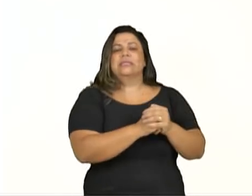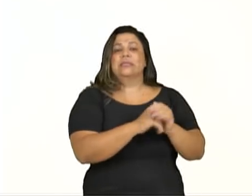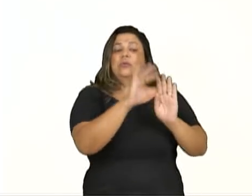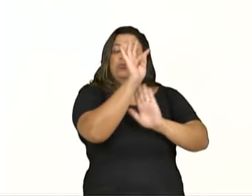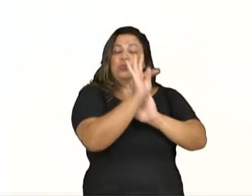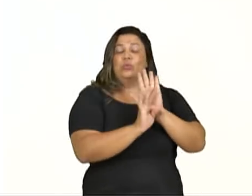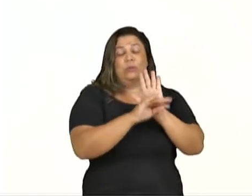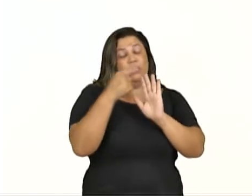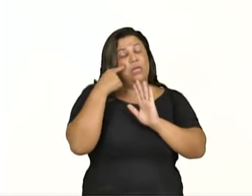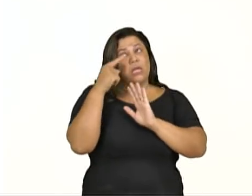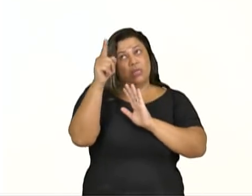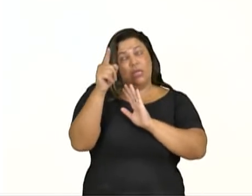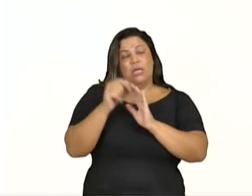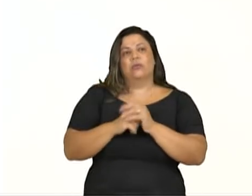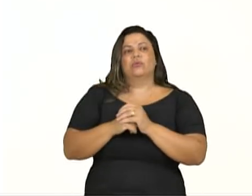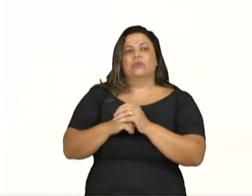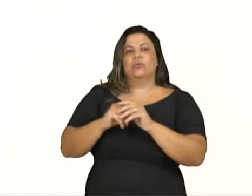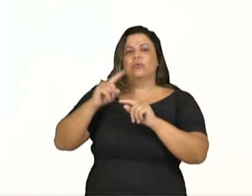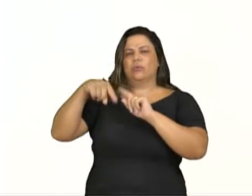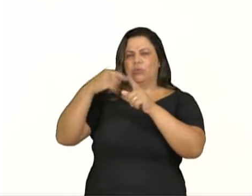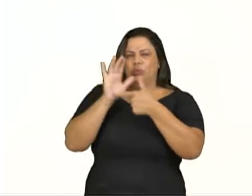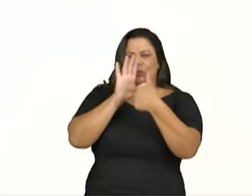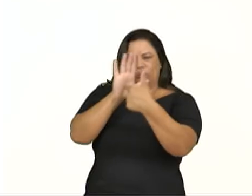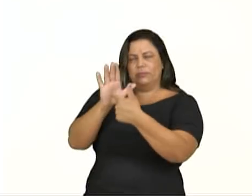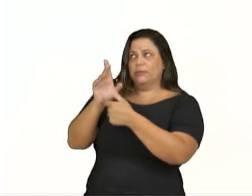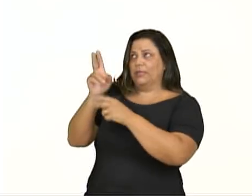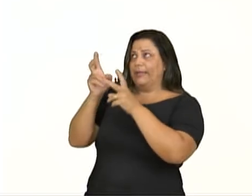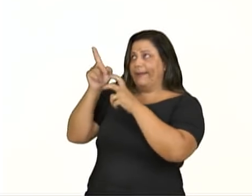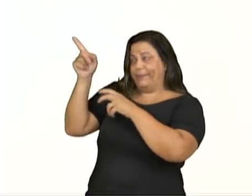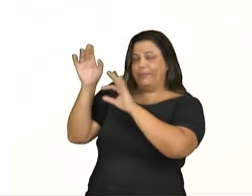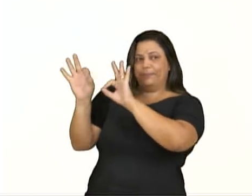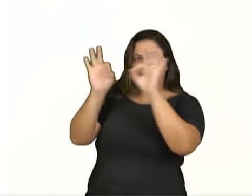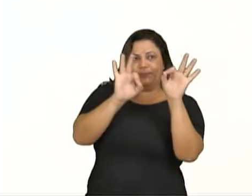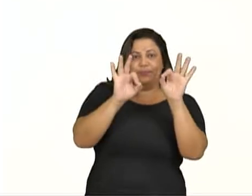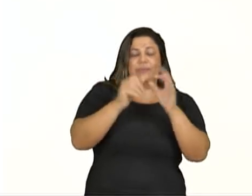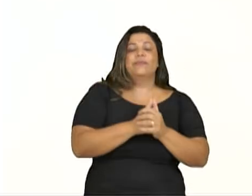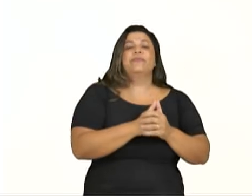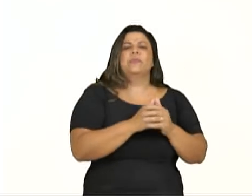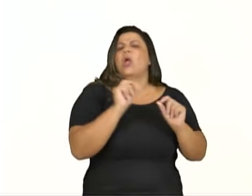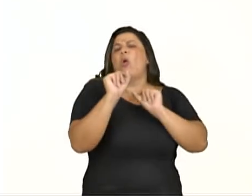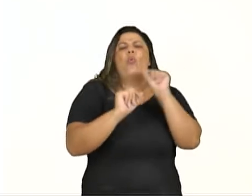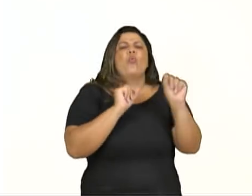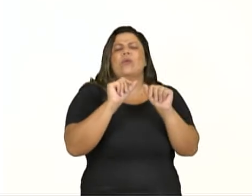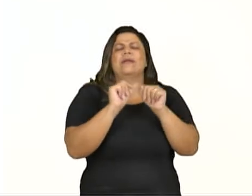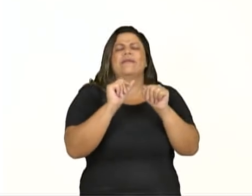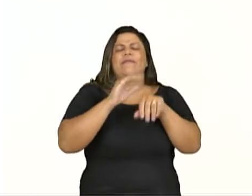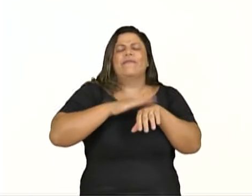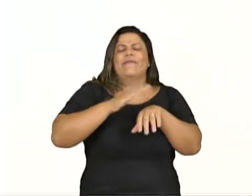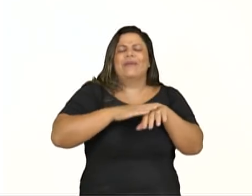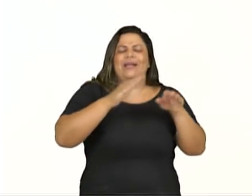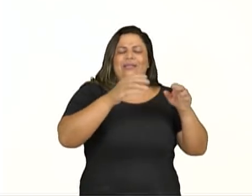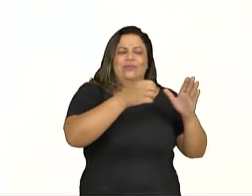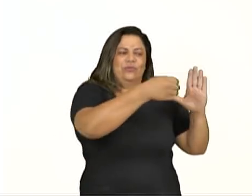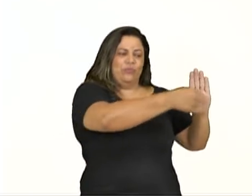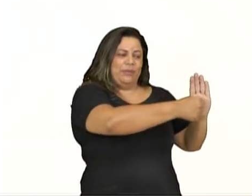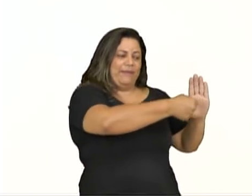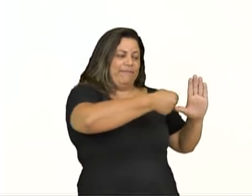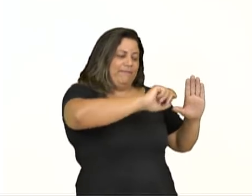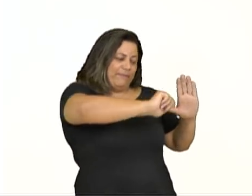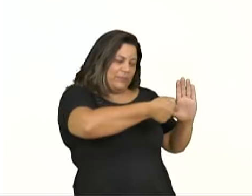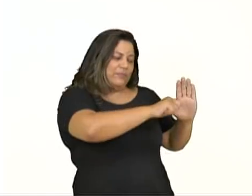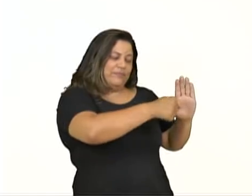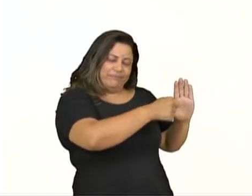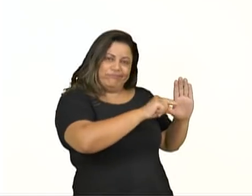texto, mas fiquem tranquilos que a imagem já vai aparecer. Então, para abrir esse cofre, são necessárias três operações, que é o segredo do